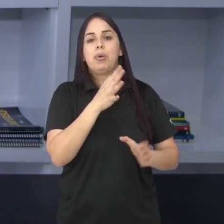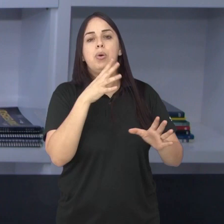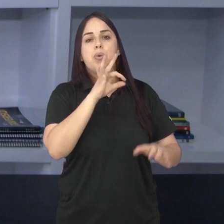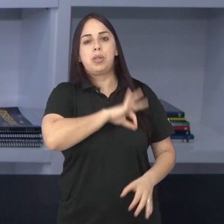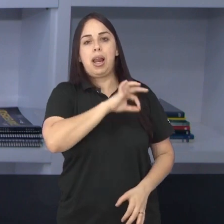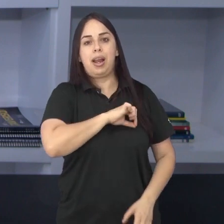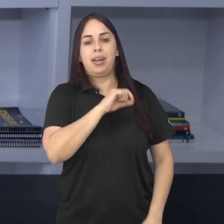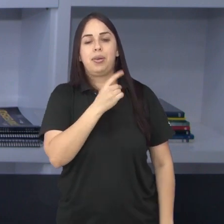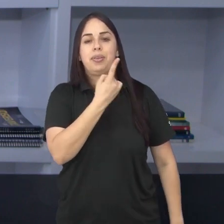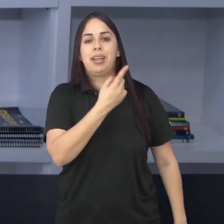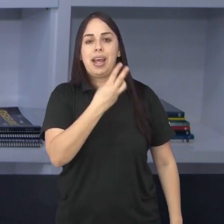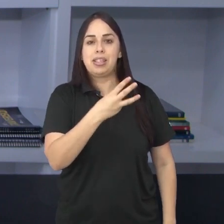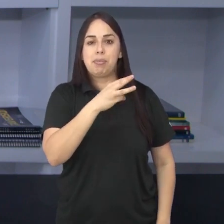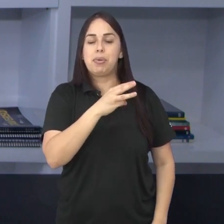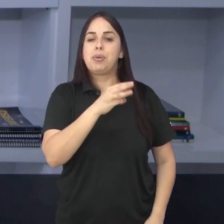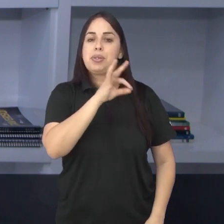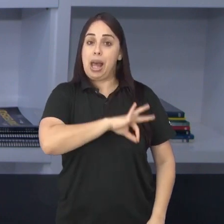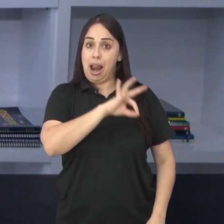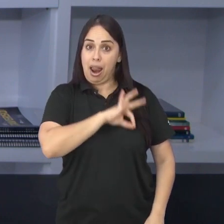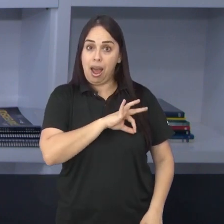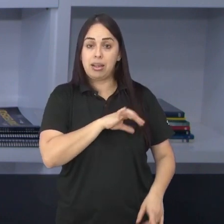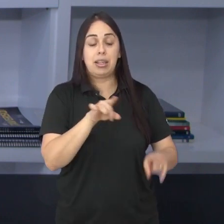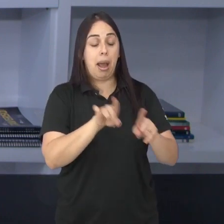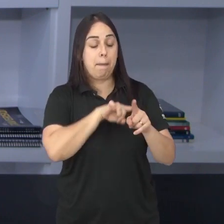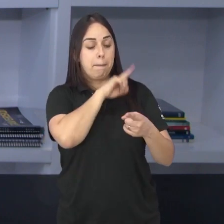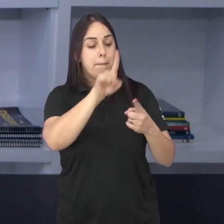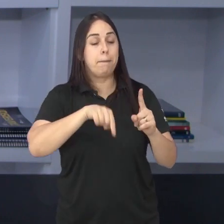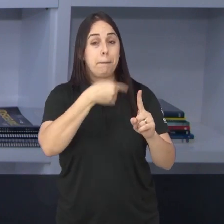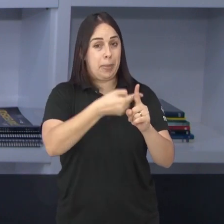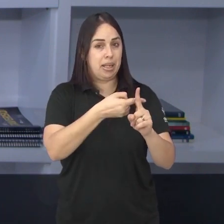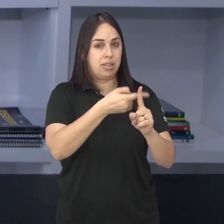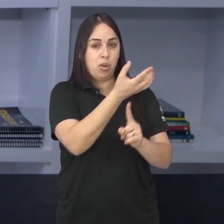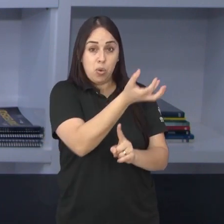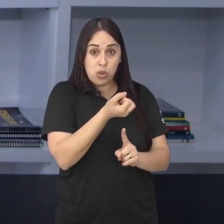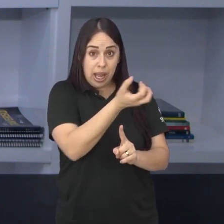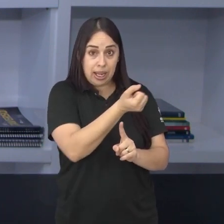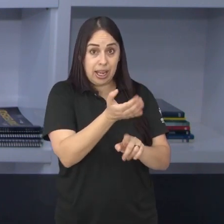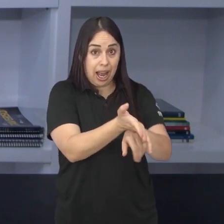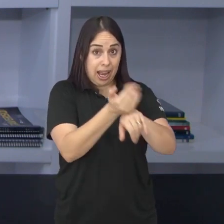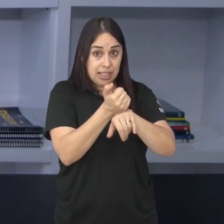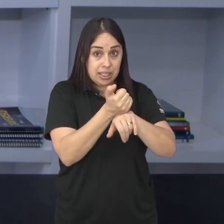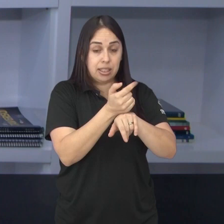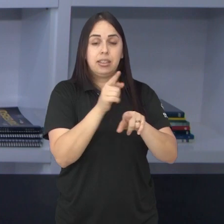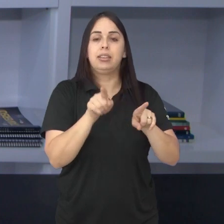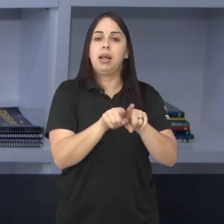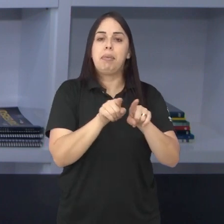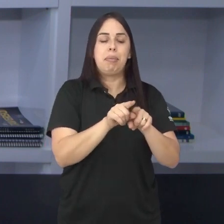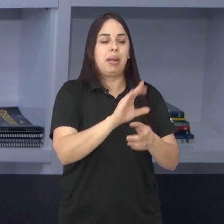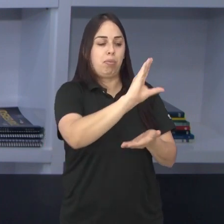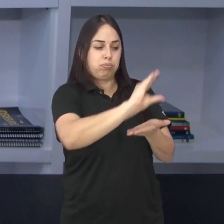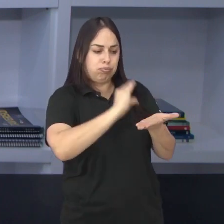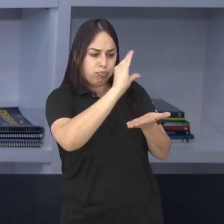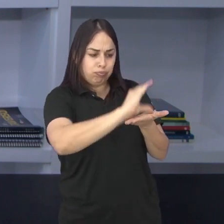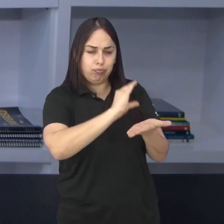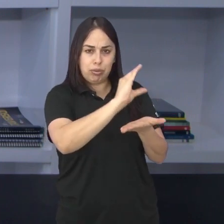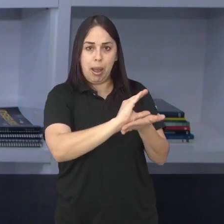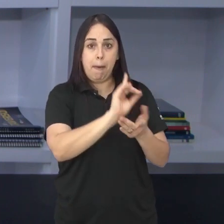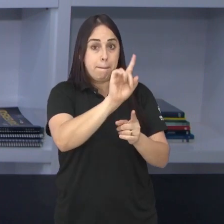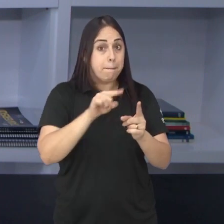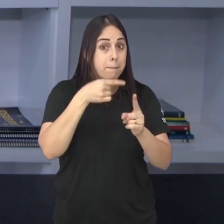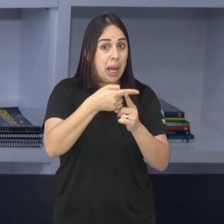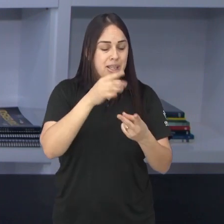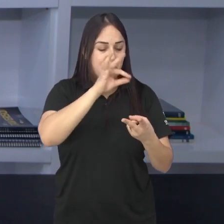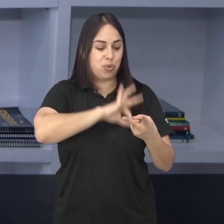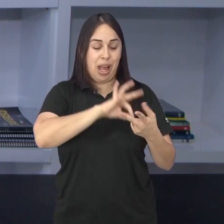e também esse benefício do saque antecipado do fundo de garantia. Então isso é receita, é entrada que somado ao salário